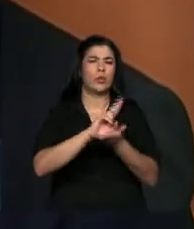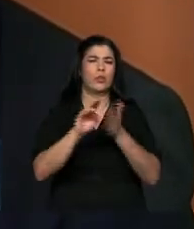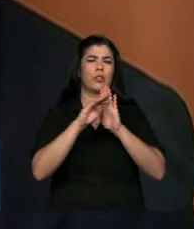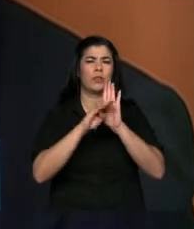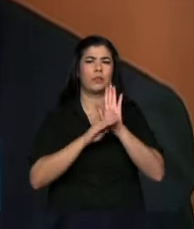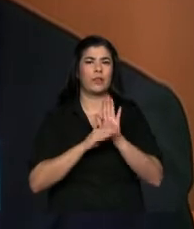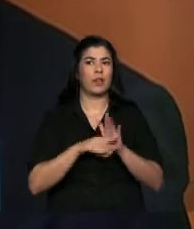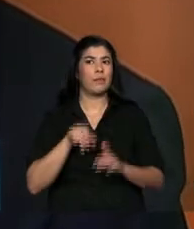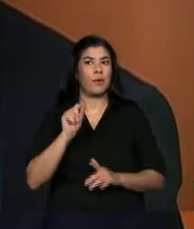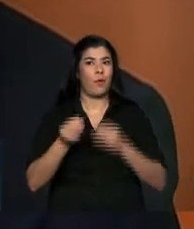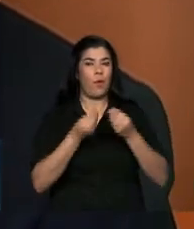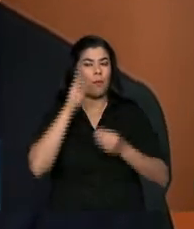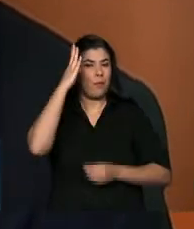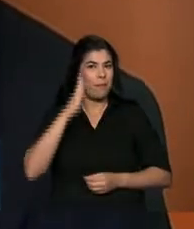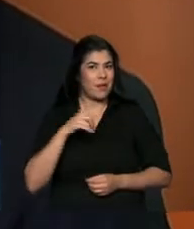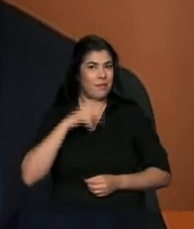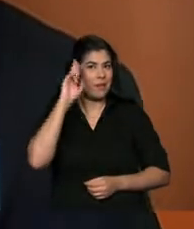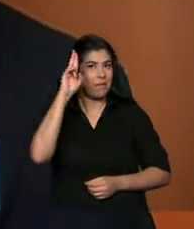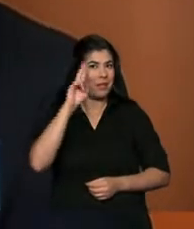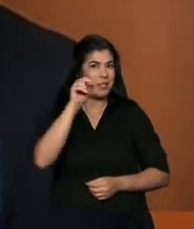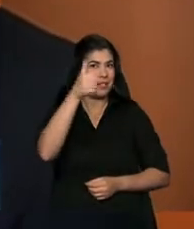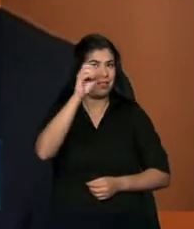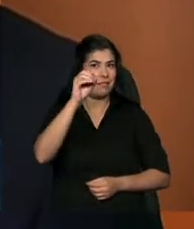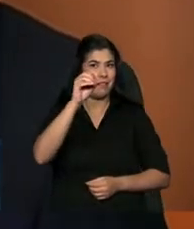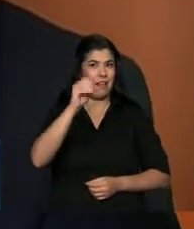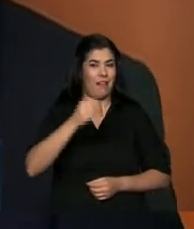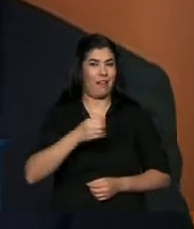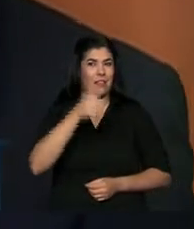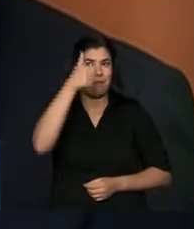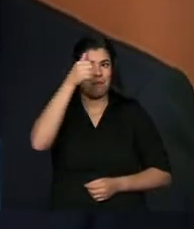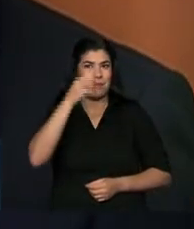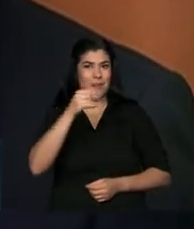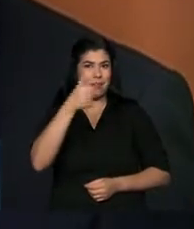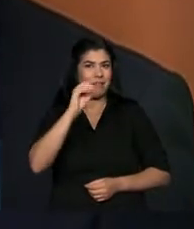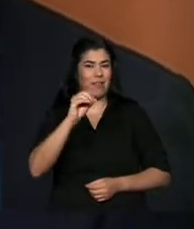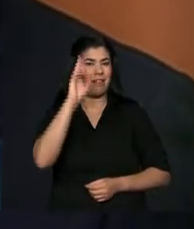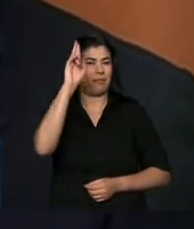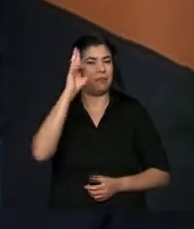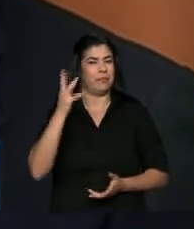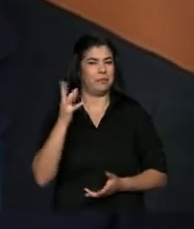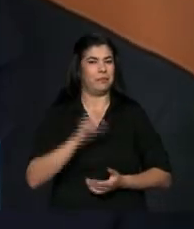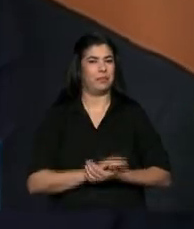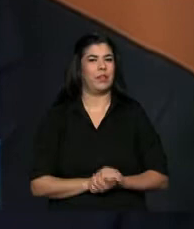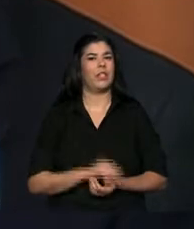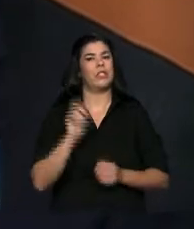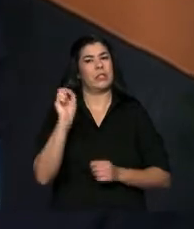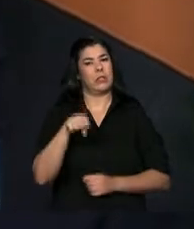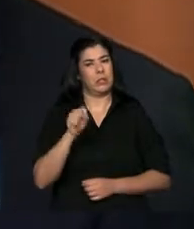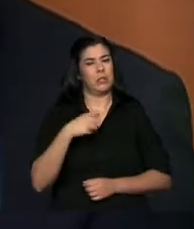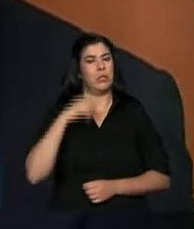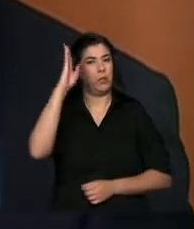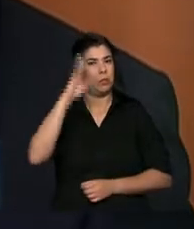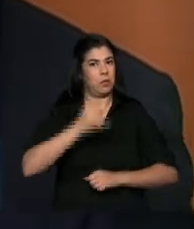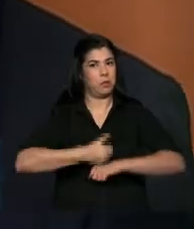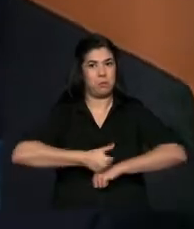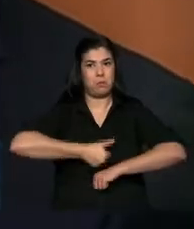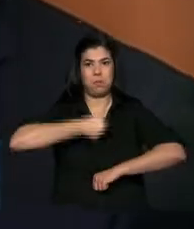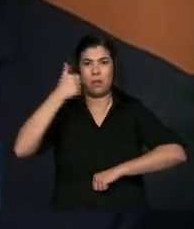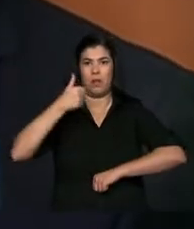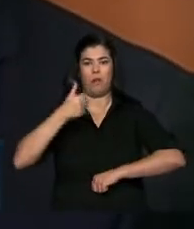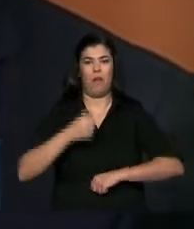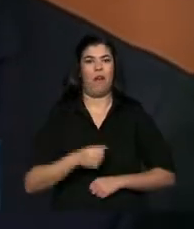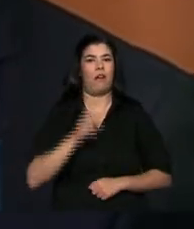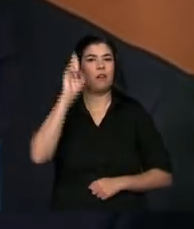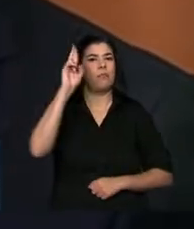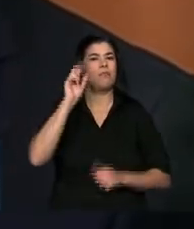inédita entre os 10 principais medalhistas? O Brasil hoje está se consolidando como uma potência esportiva, não só em